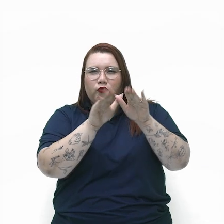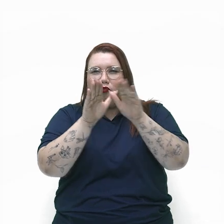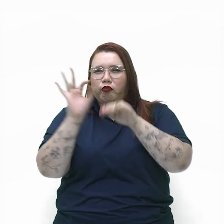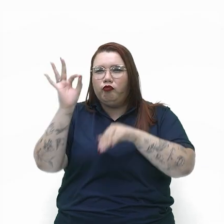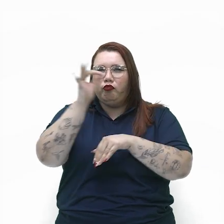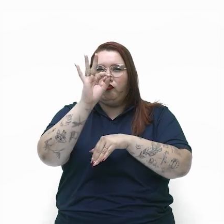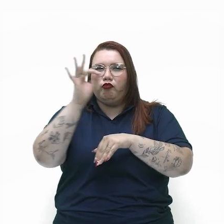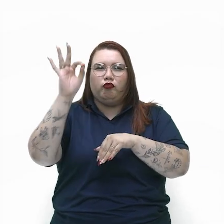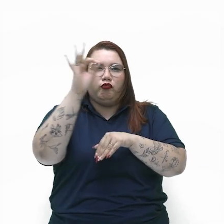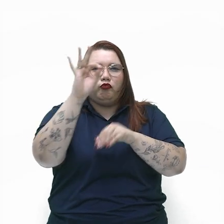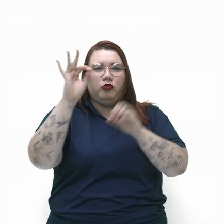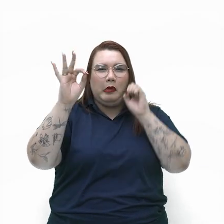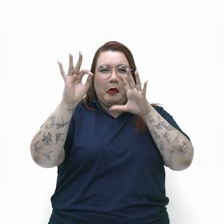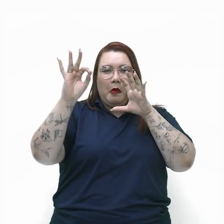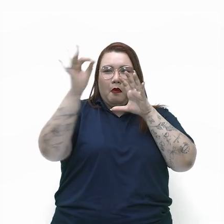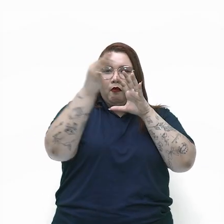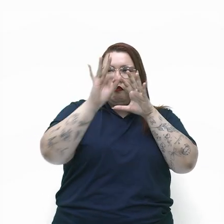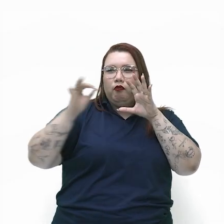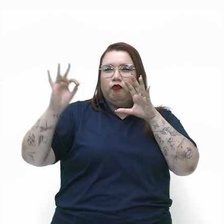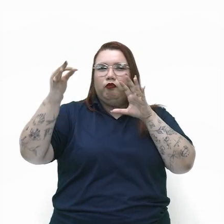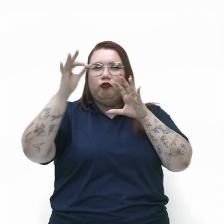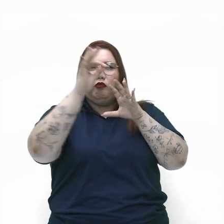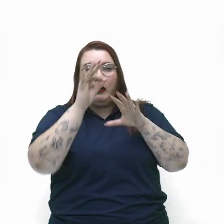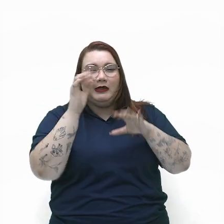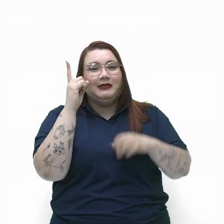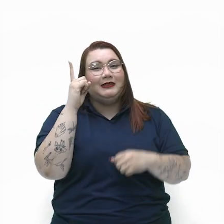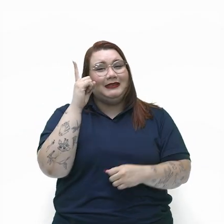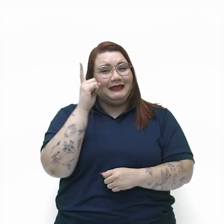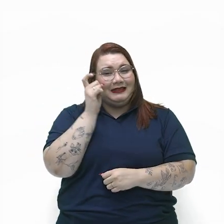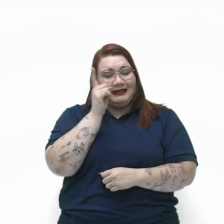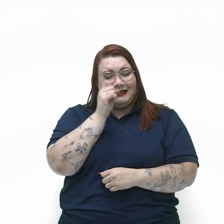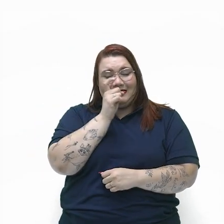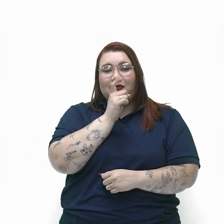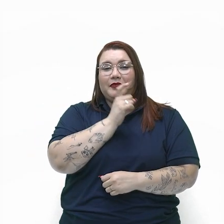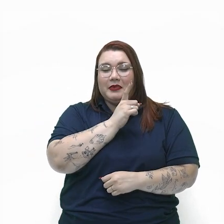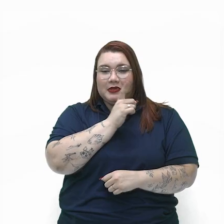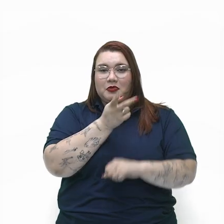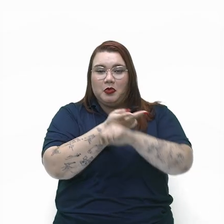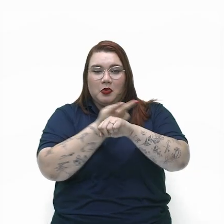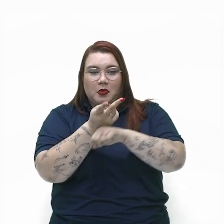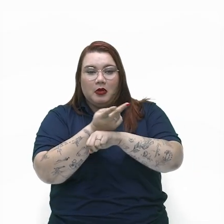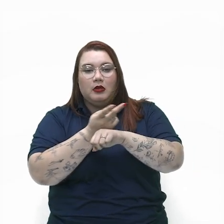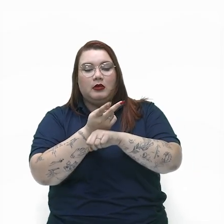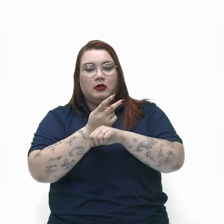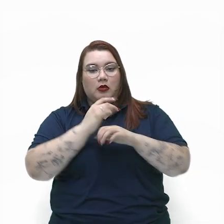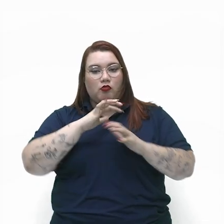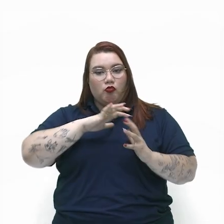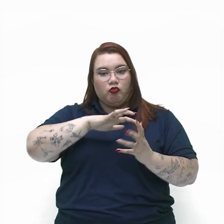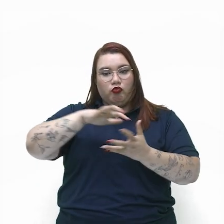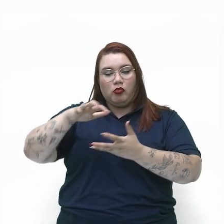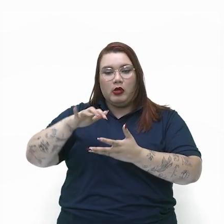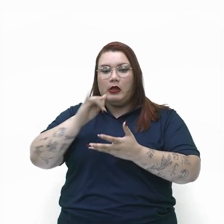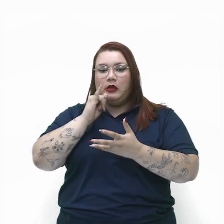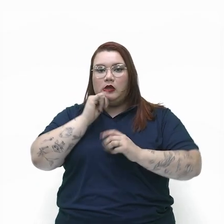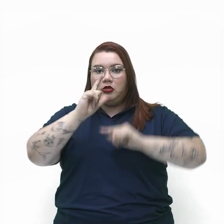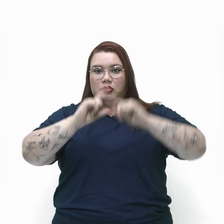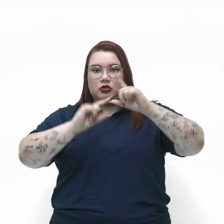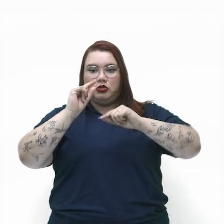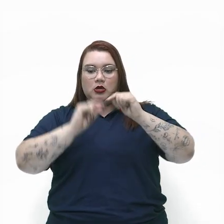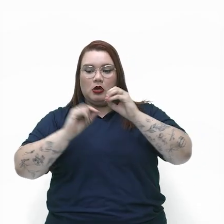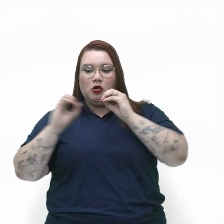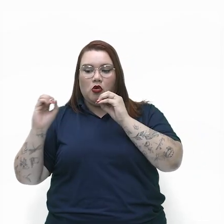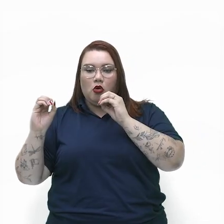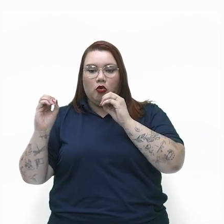mosquitinho voando na frente de um holofote. Infelizmente é assim, bem difícil mesmo a proporção. Quando o planeta passa na frente de